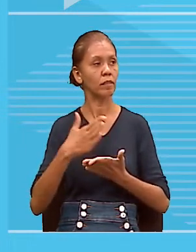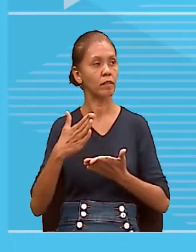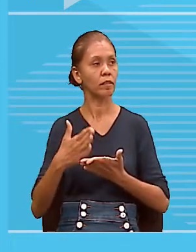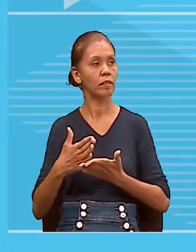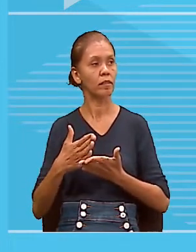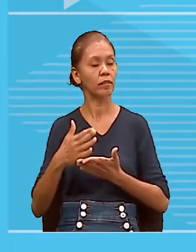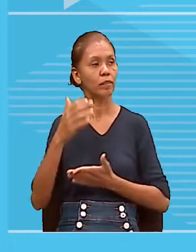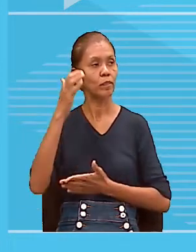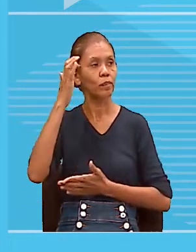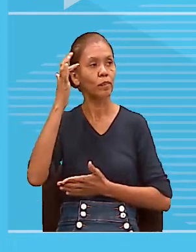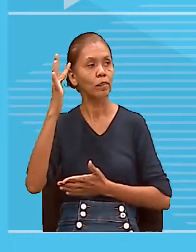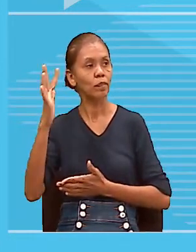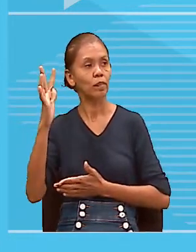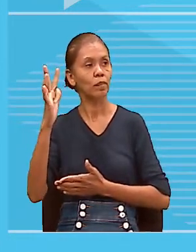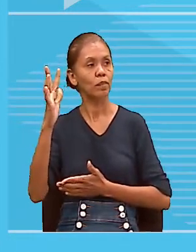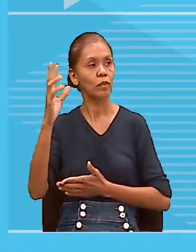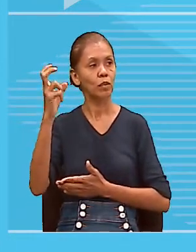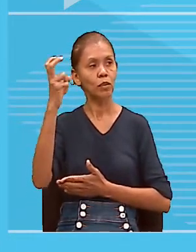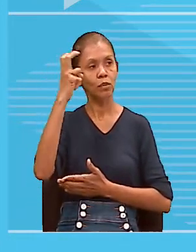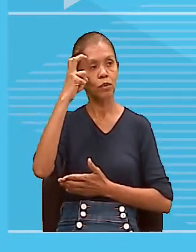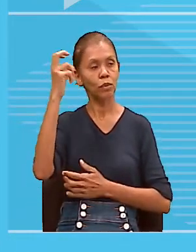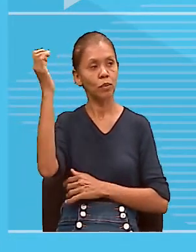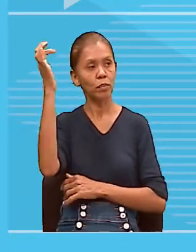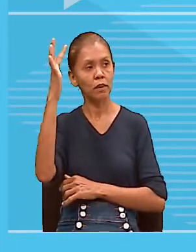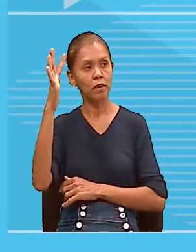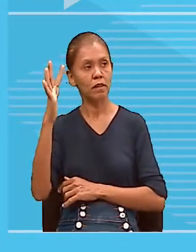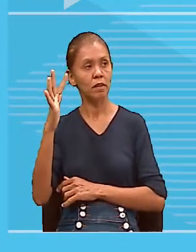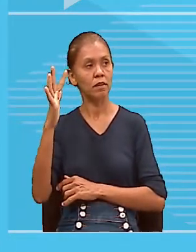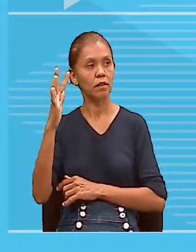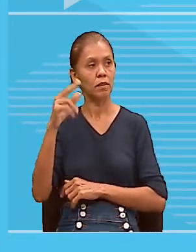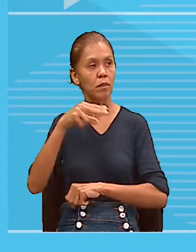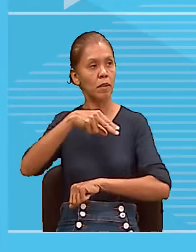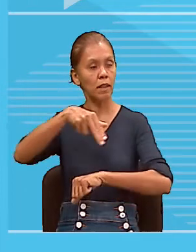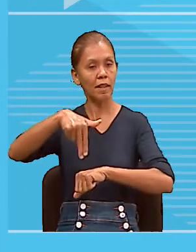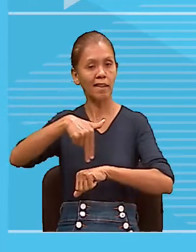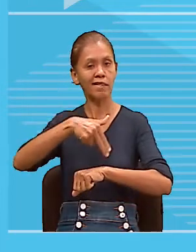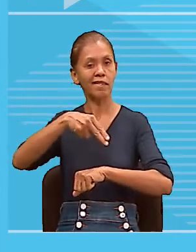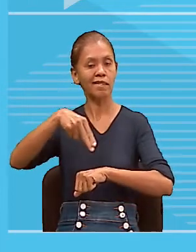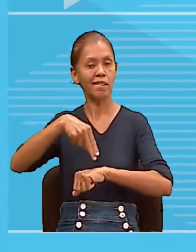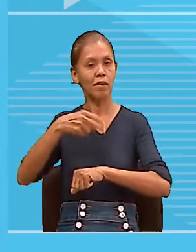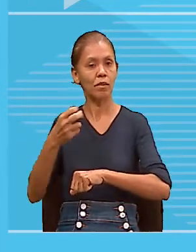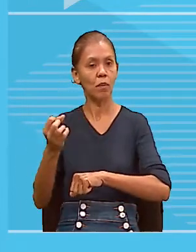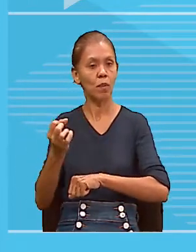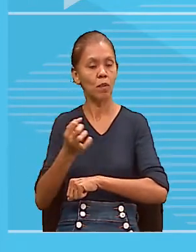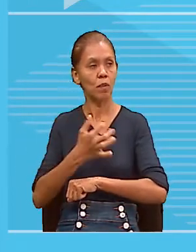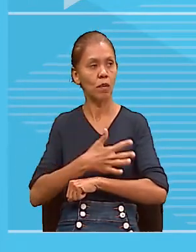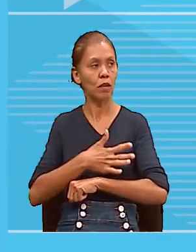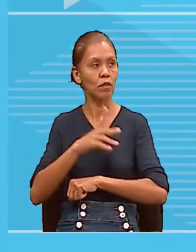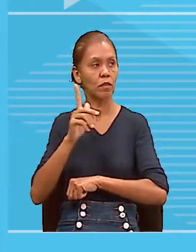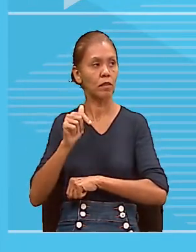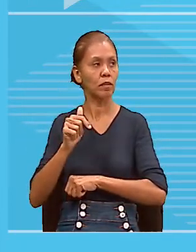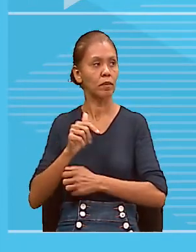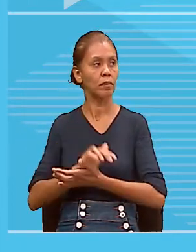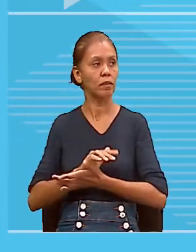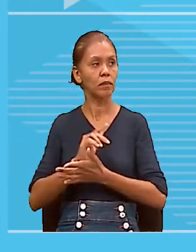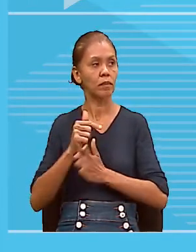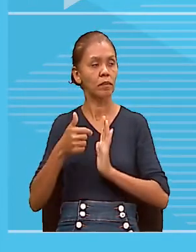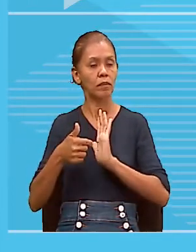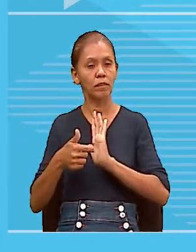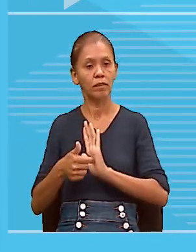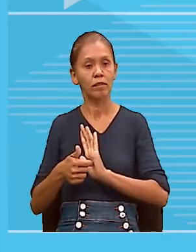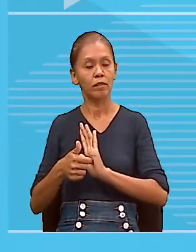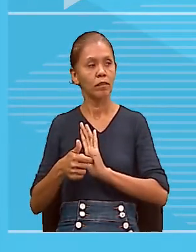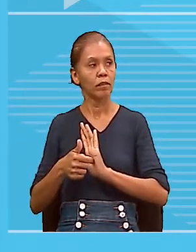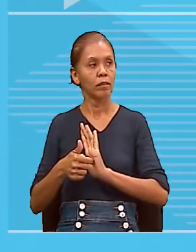um Imaginário uma cultura do Brasil como nação moderna é começa a se propagar na cultura